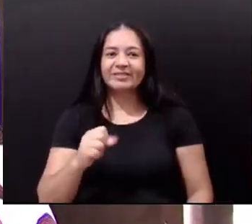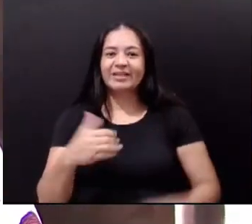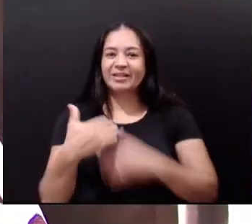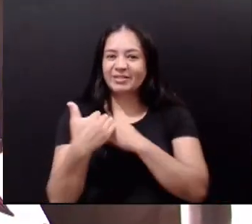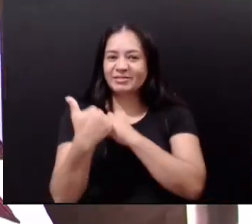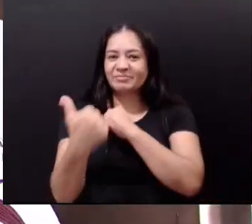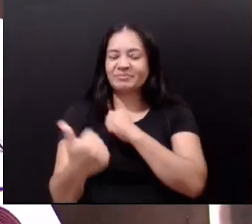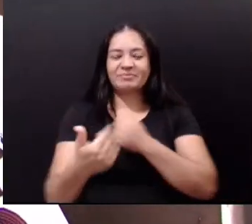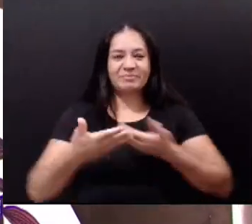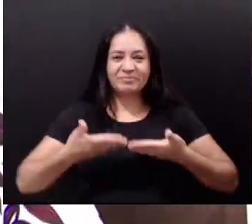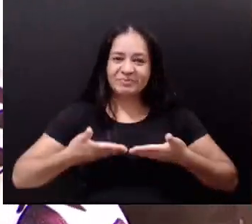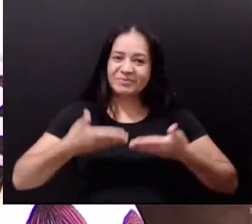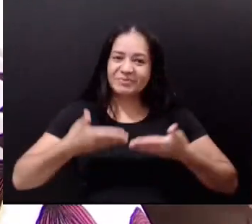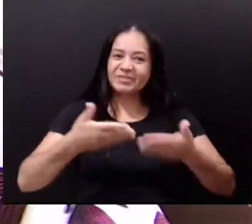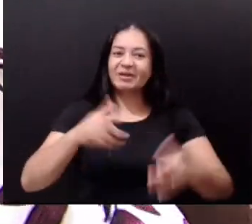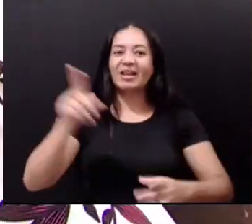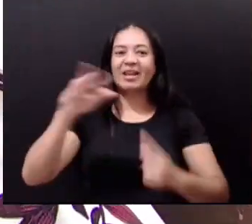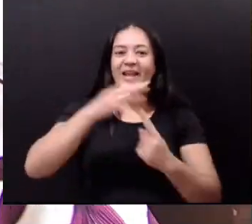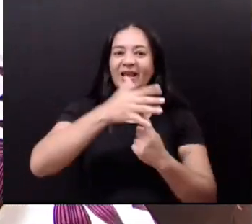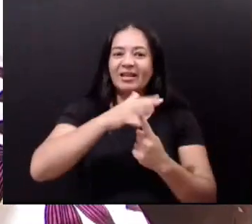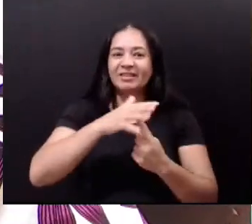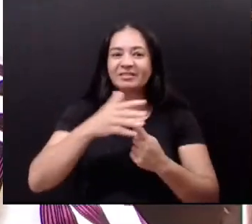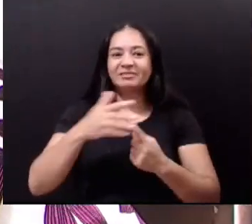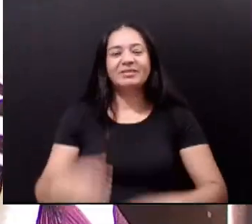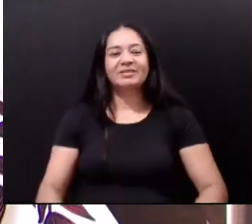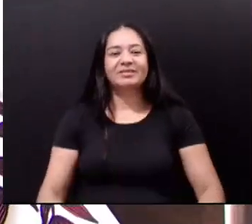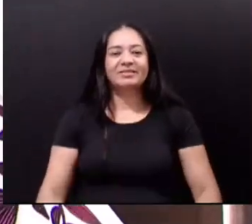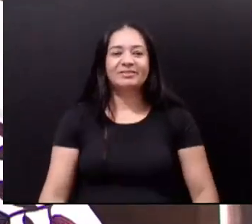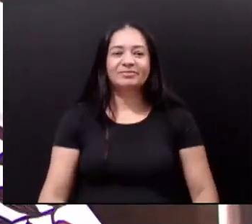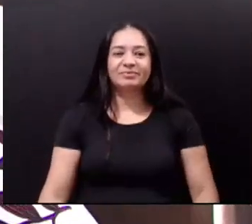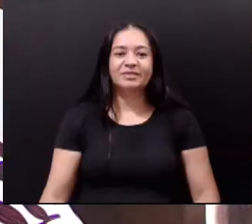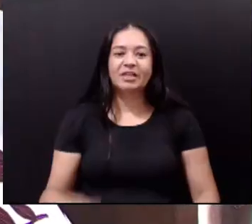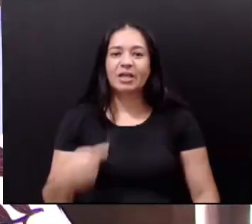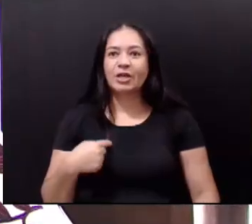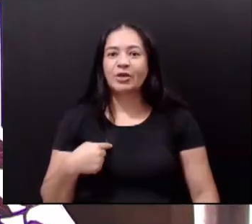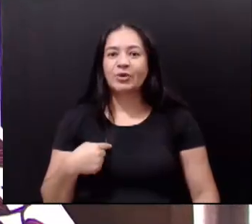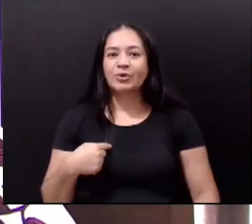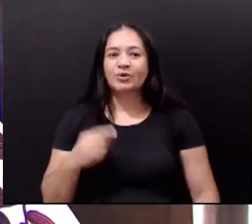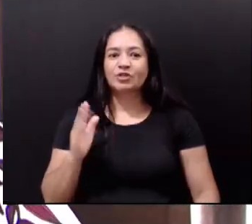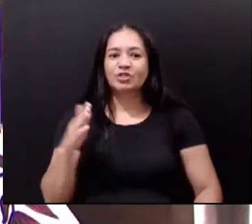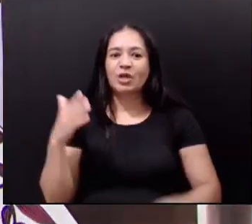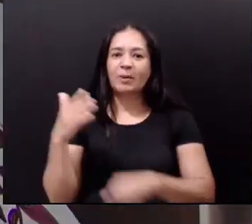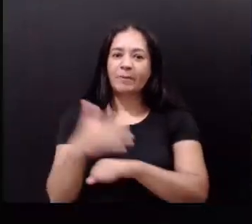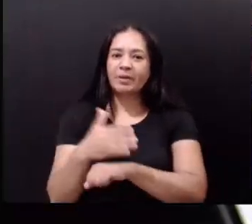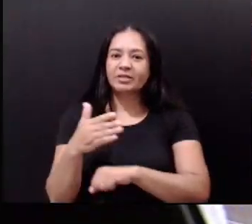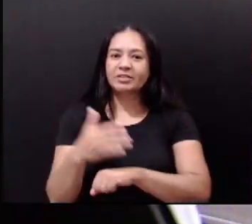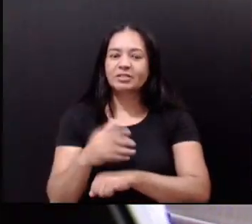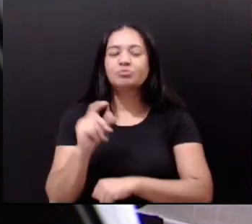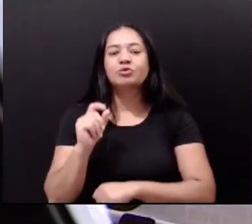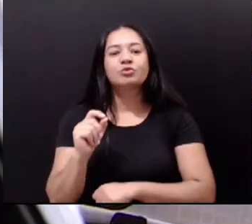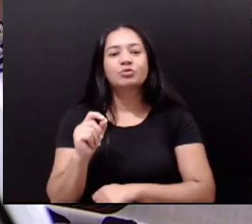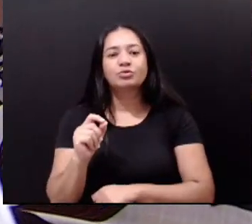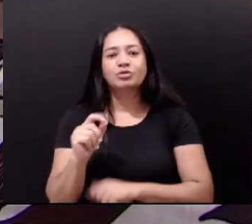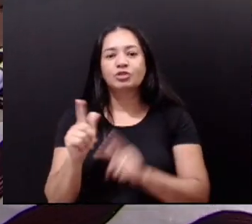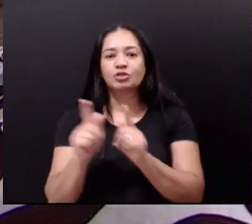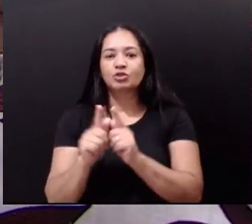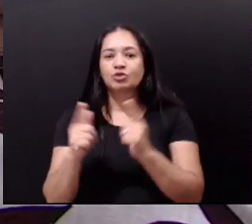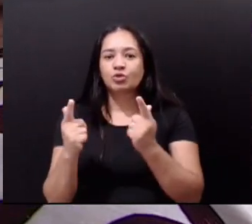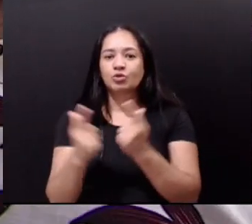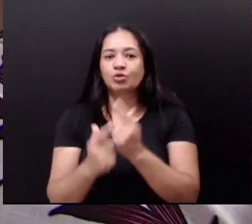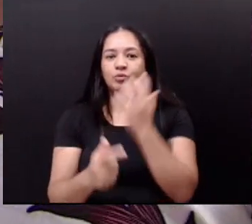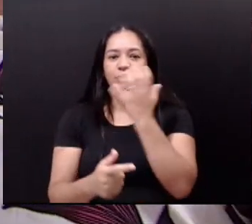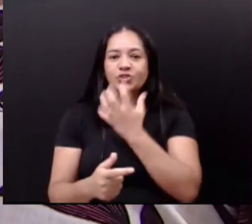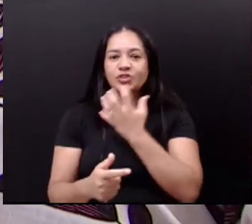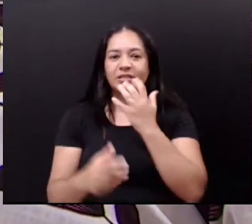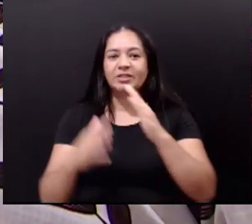praça fazer o convite. Eu, como já participo do grupo de canto da igreja, eu queria